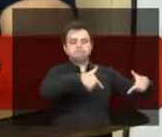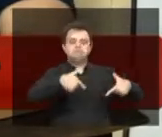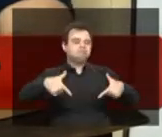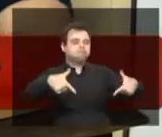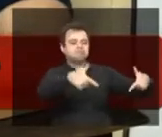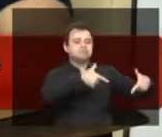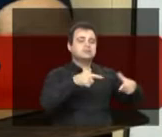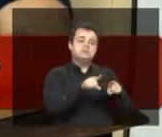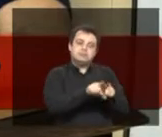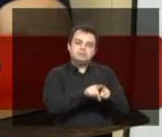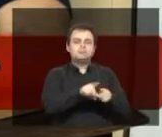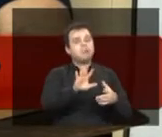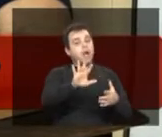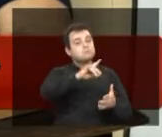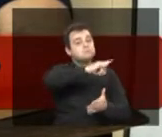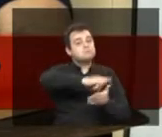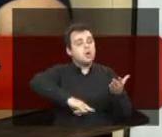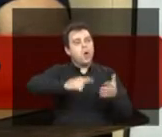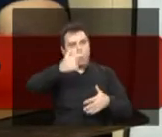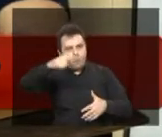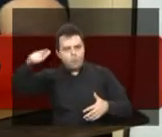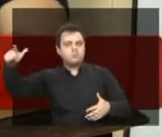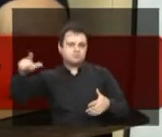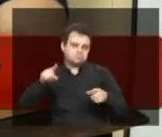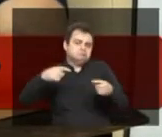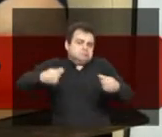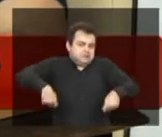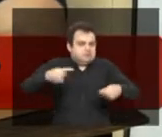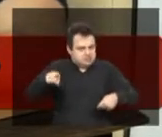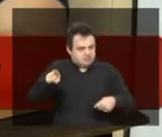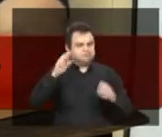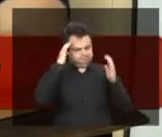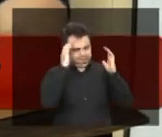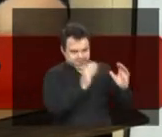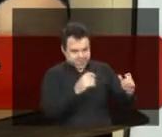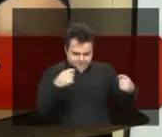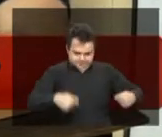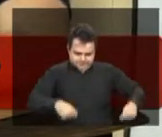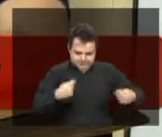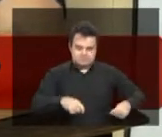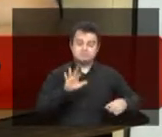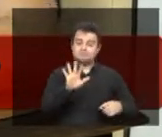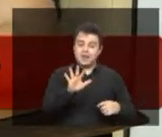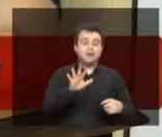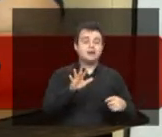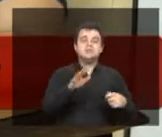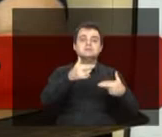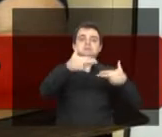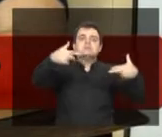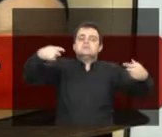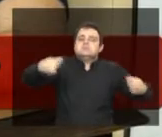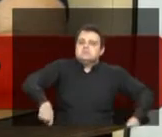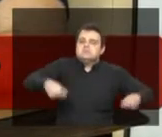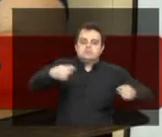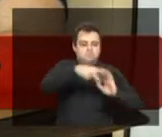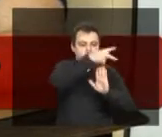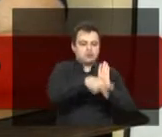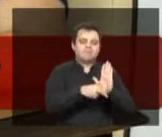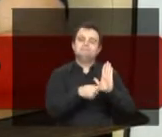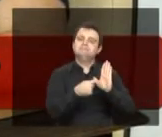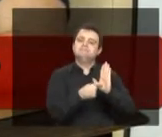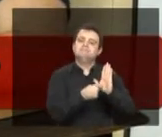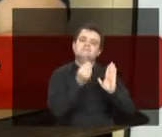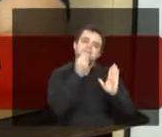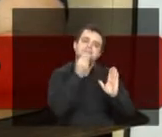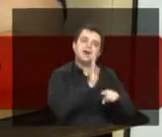Em especial, isso aqui não precisaria. É um projeto que vem aí ao encontro de muitas necessidades.